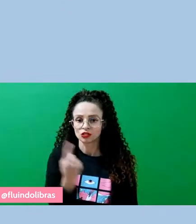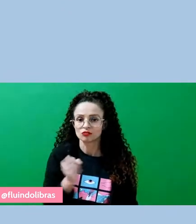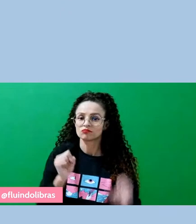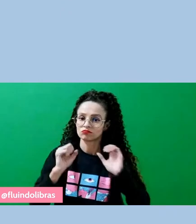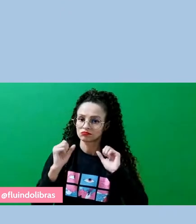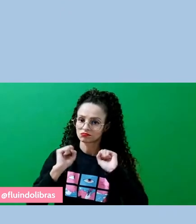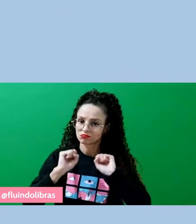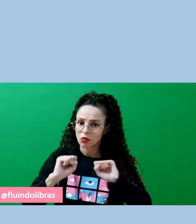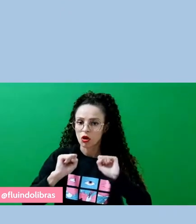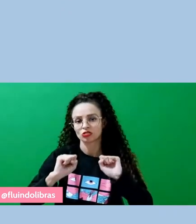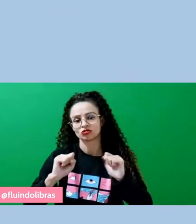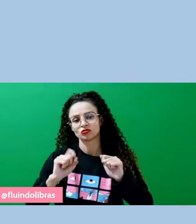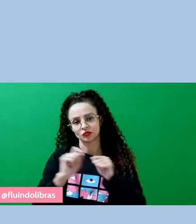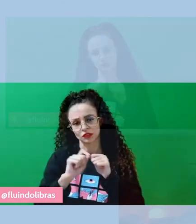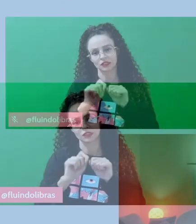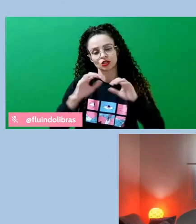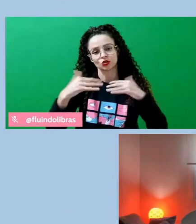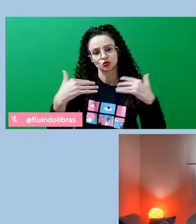com o público mesmo.